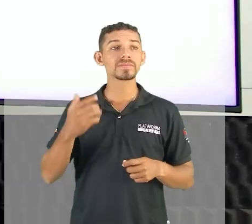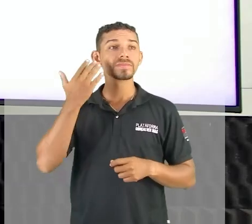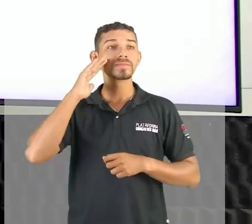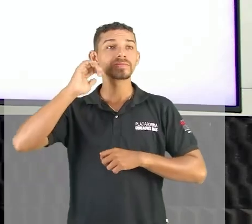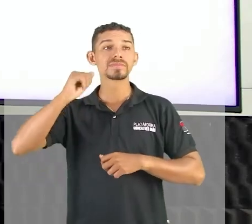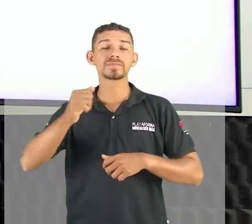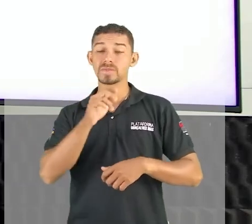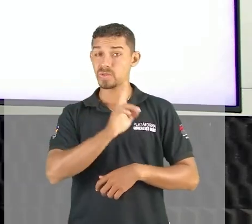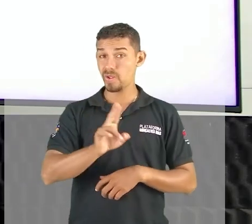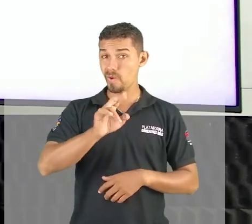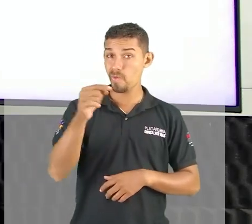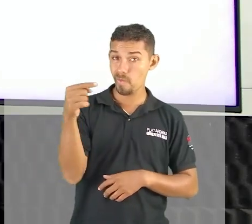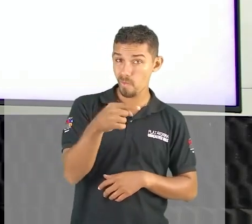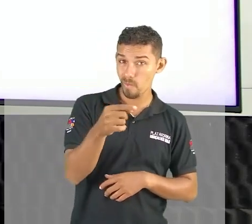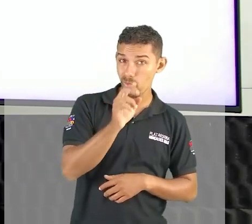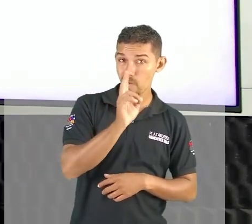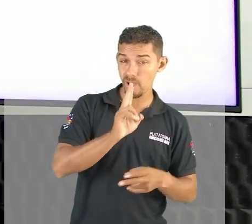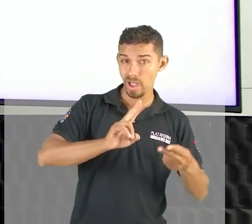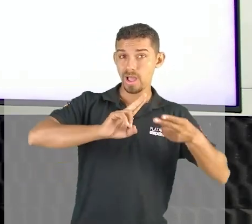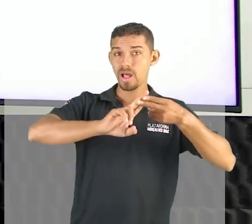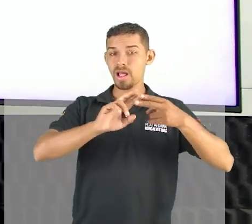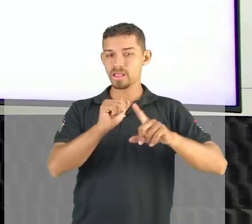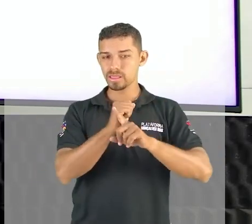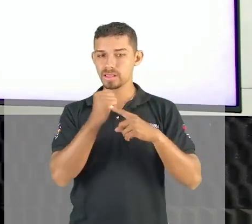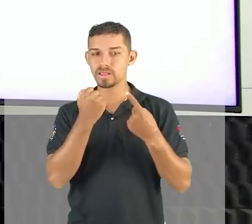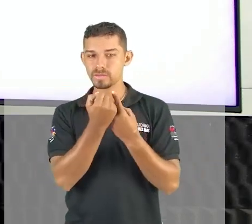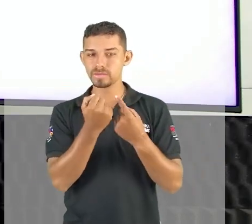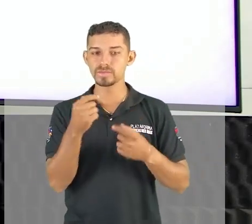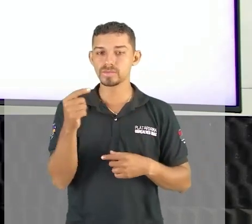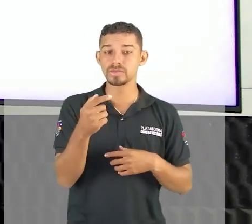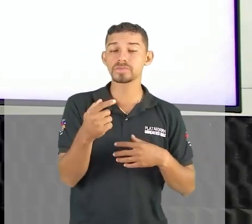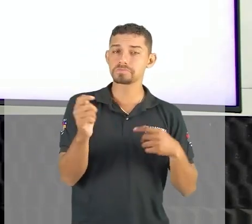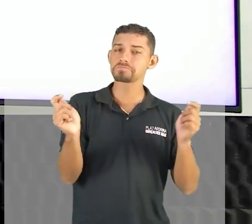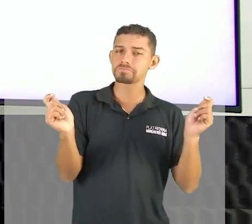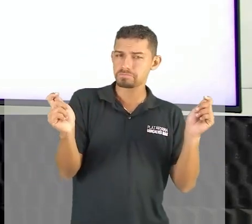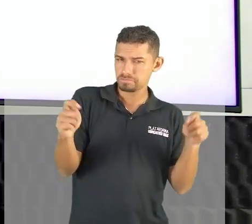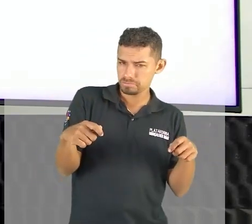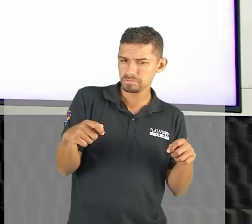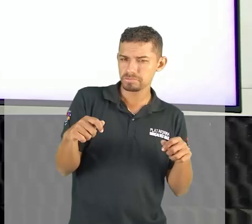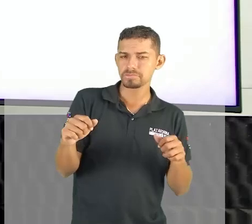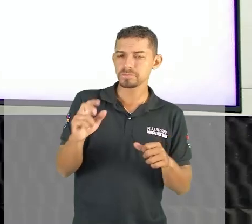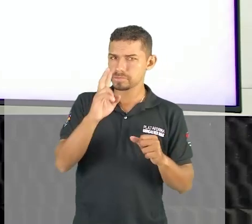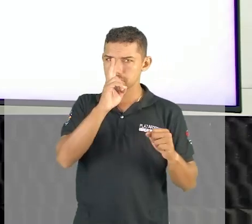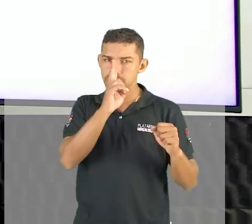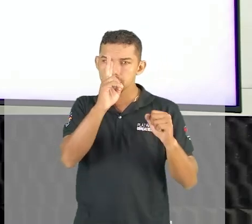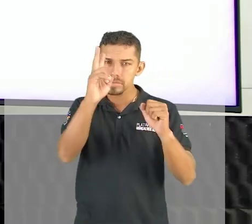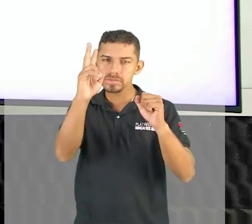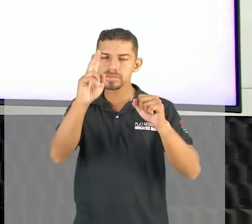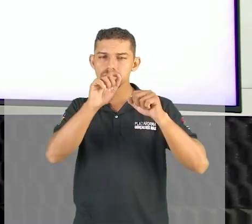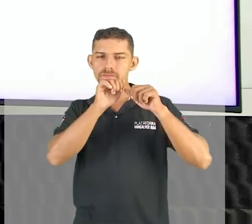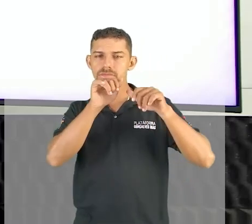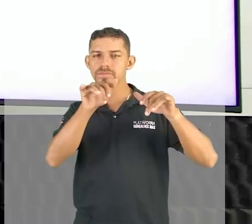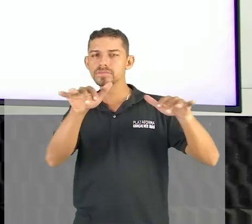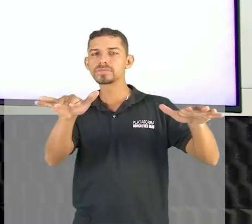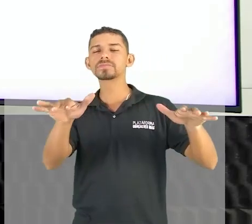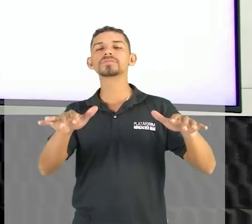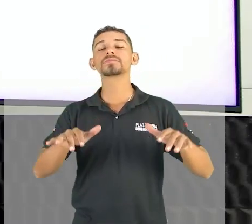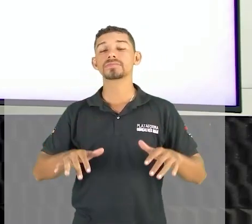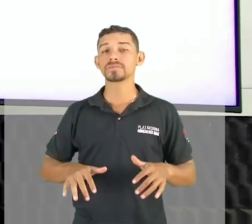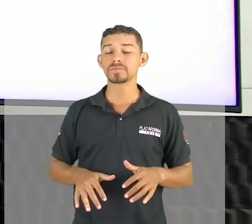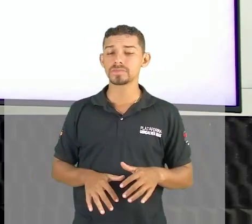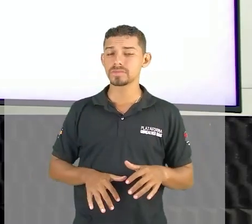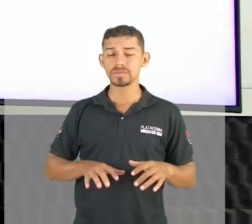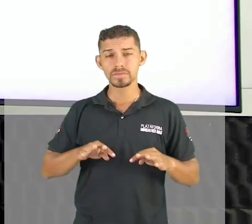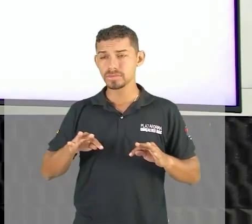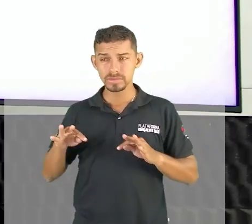a incorporação desse recurso expressivo pela sociedade o flexibilizou e o potencializou então de todas as